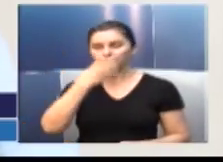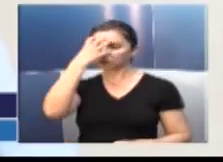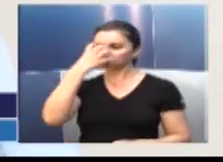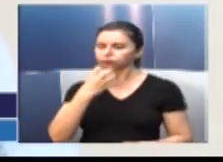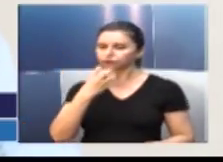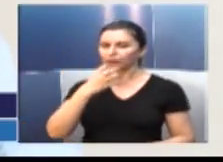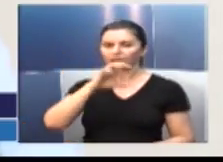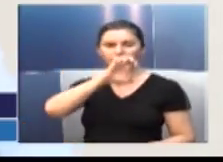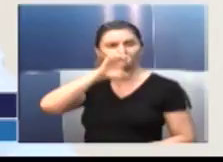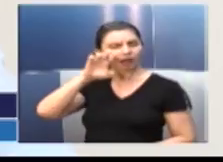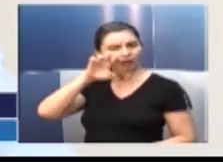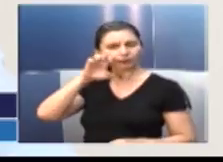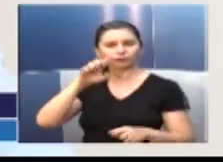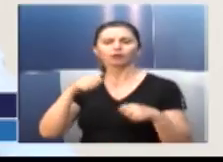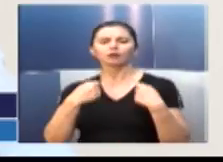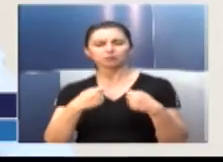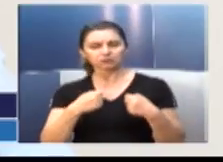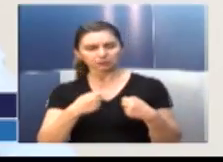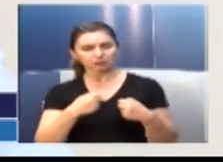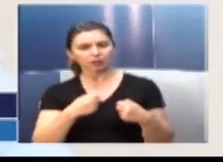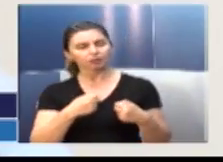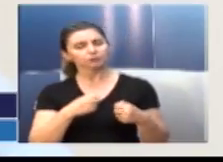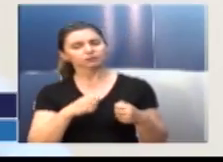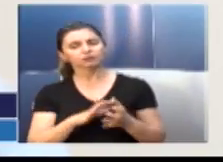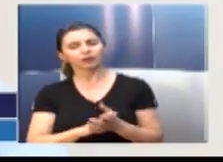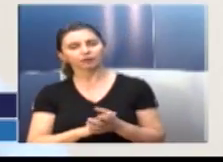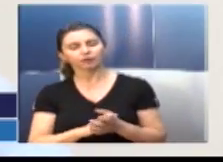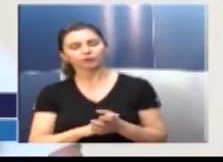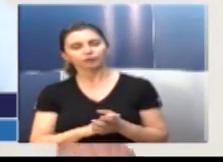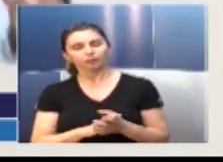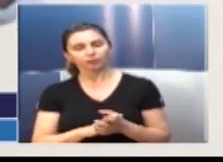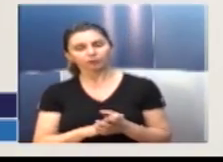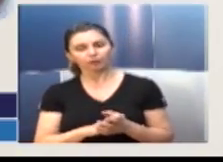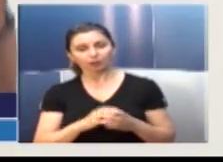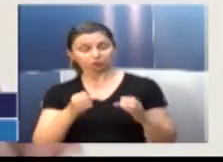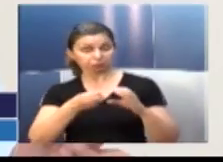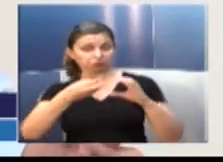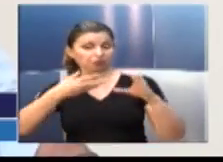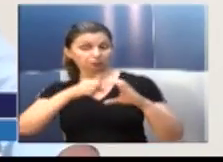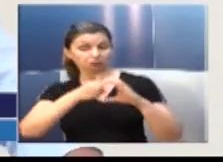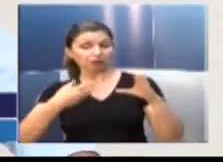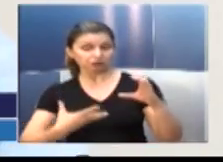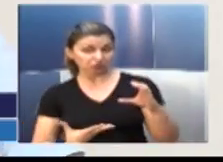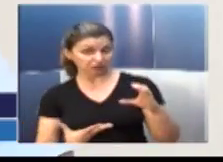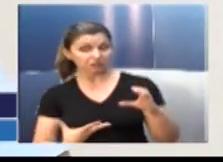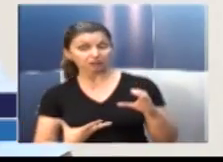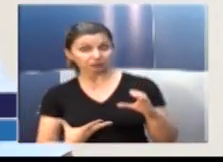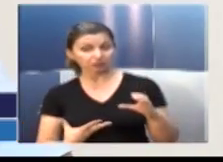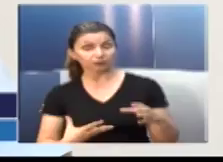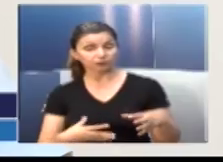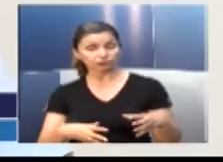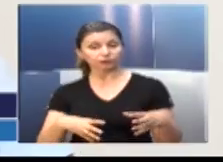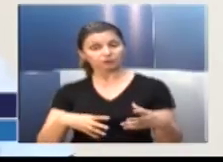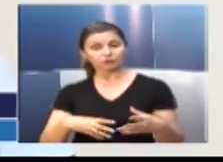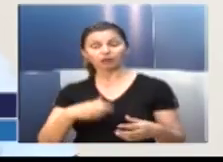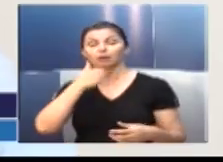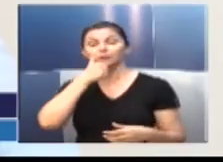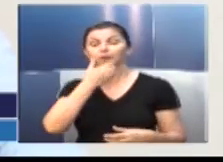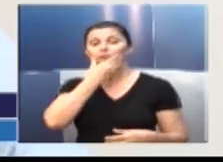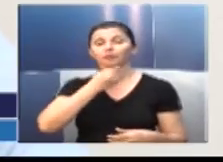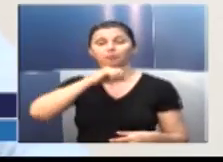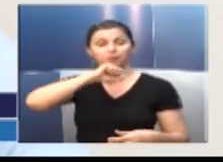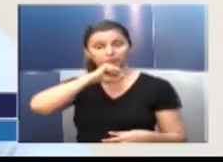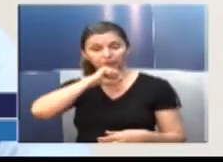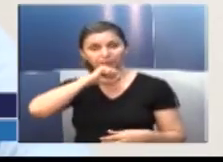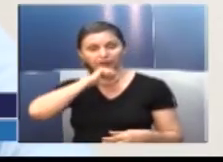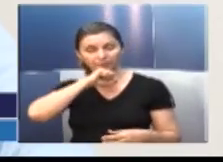idoneidade, nós precisamos fazer prevalecer as nossas características que são herdadas pelos nossos pais, e me sinto representado por essa mesa, tenho certeza que